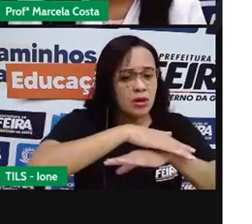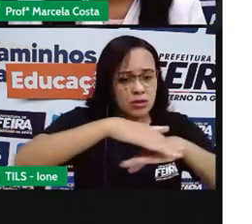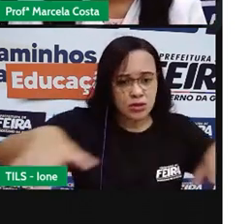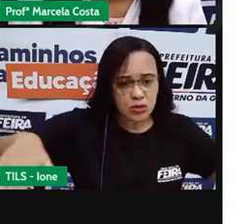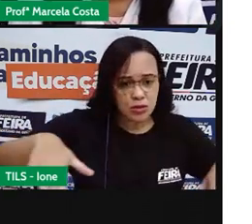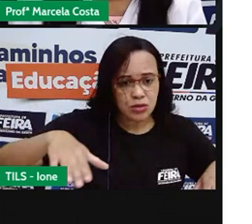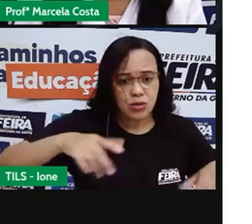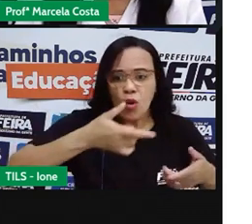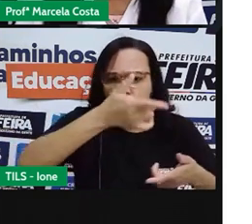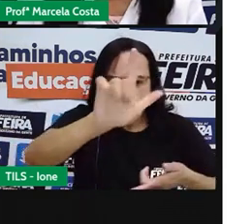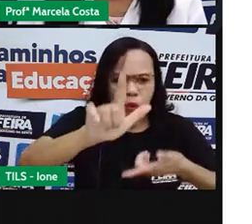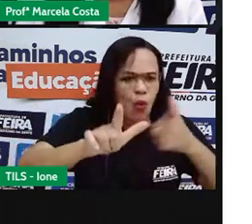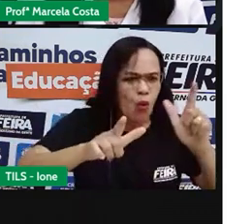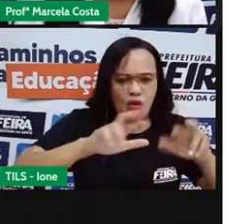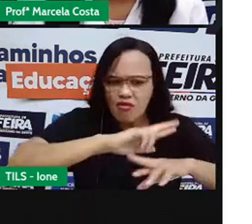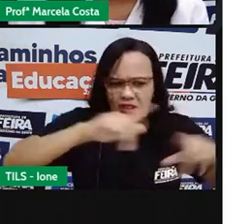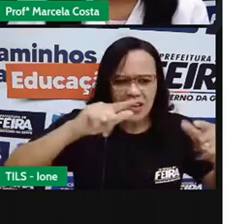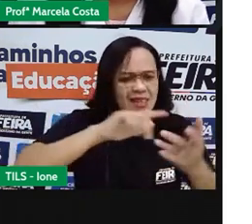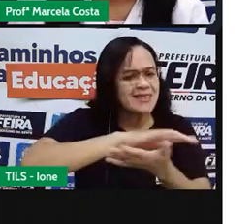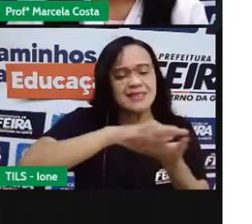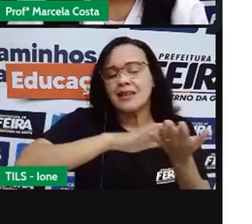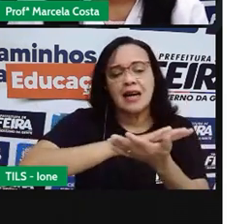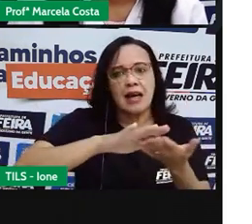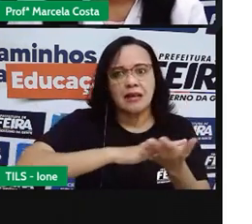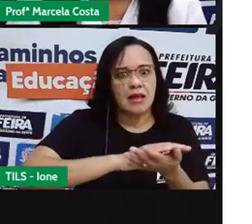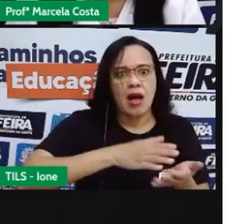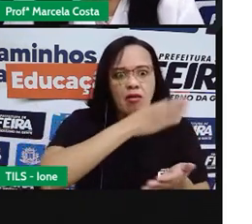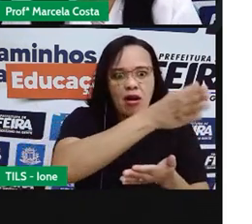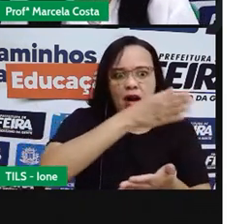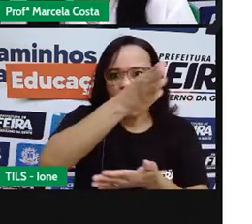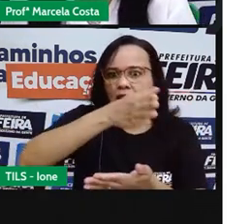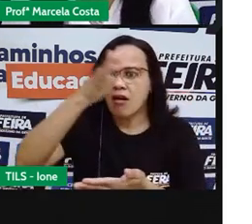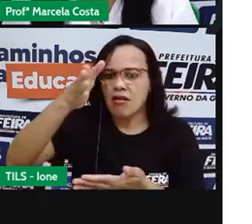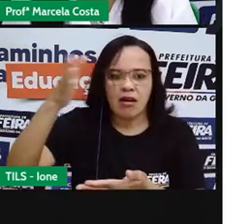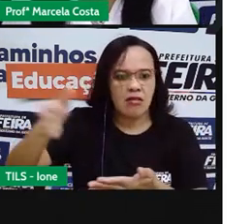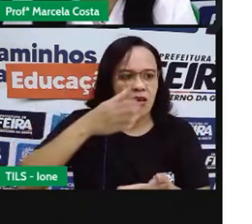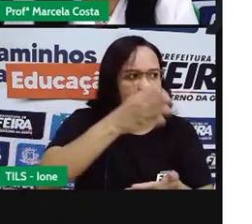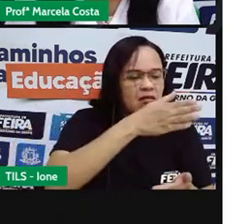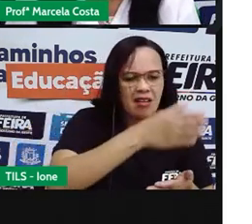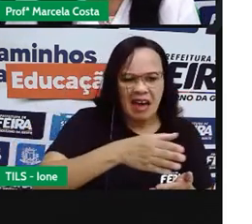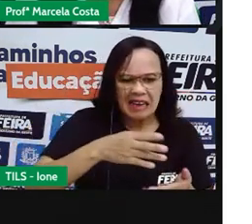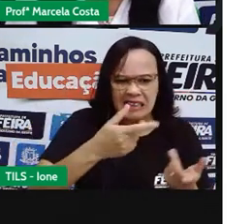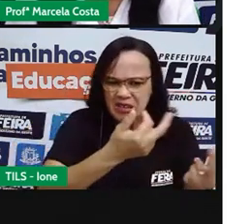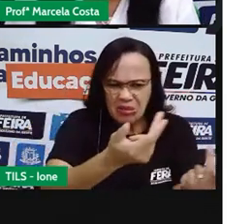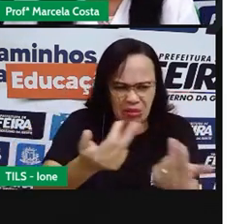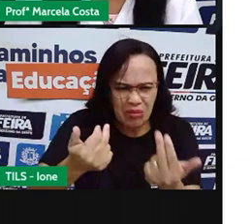abacates. Por todos os lados. Seria um mundo legal?